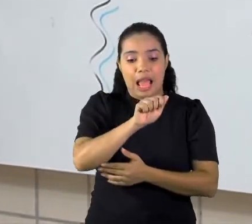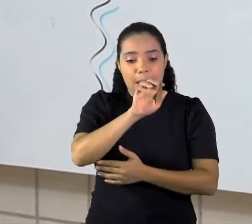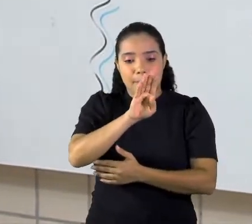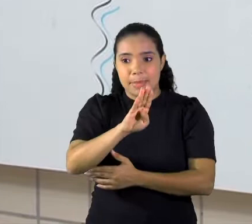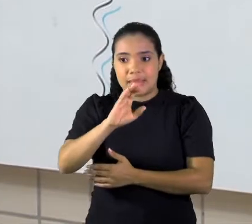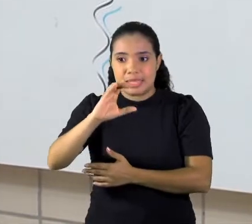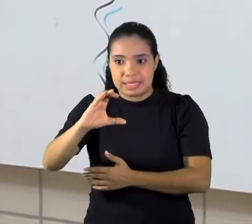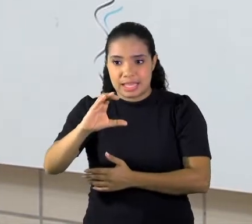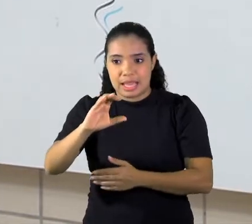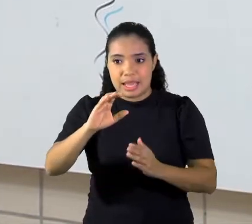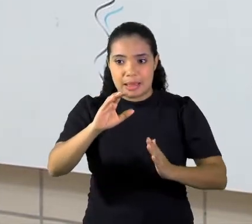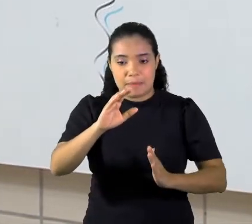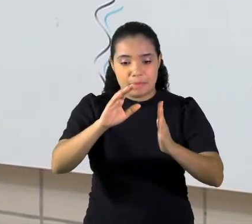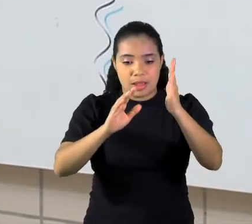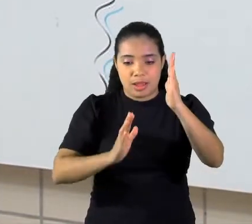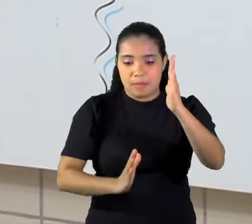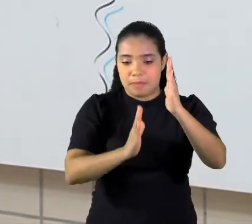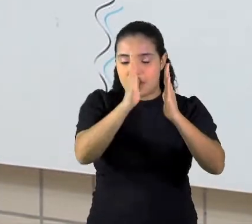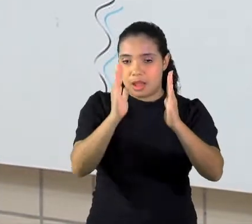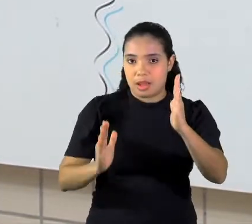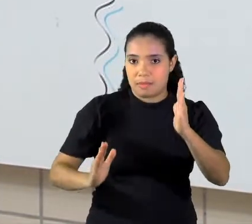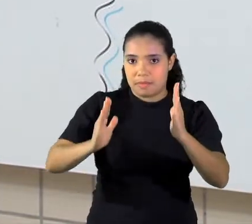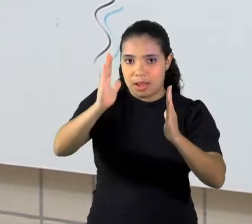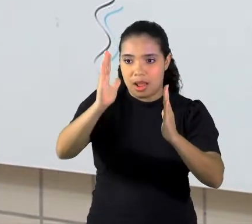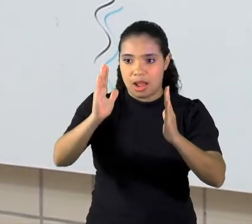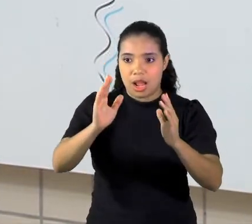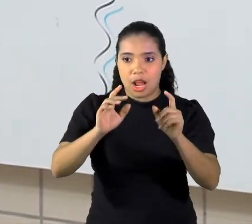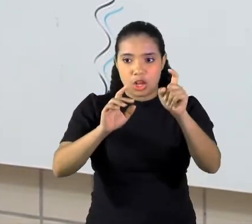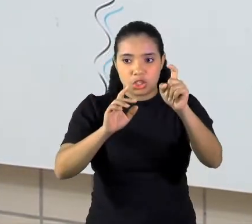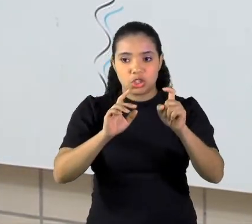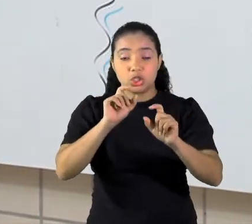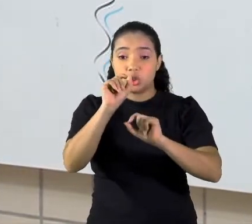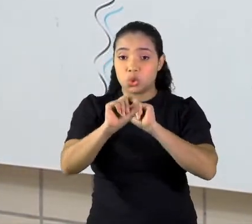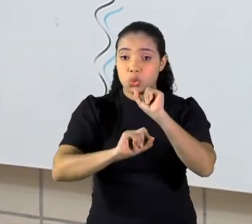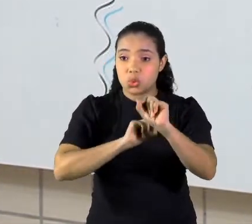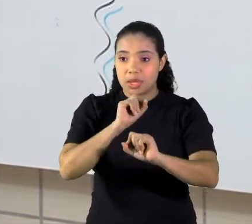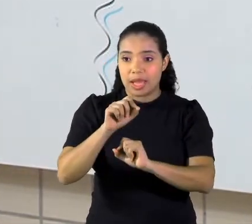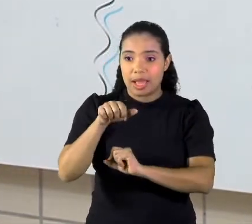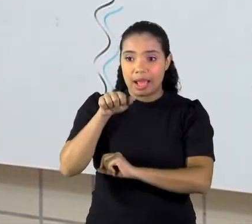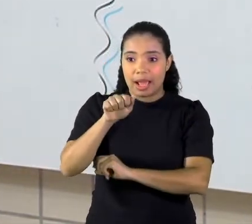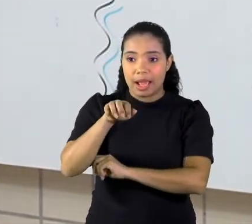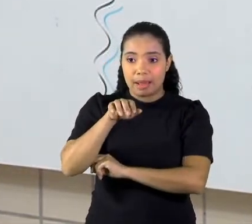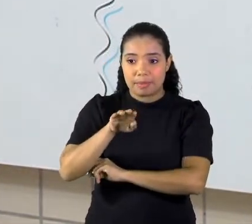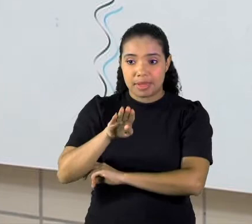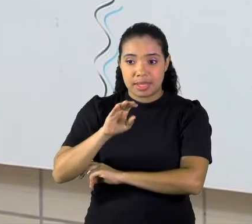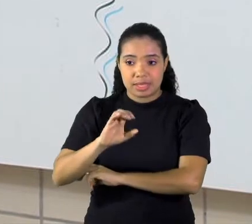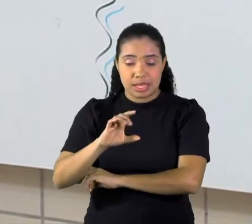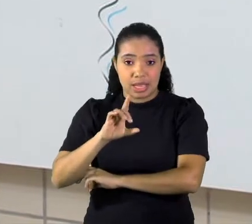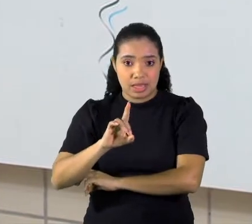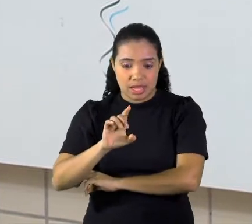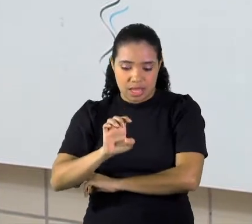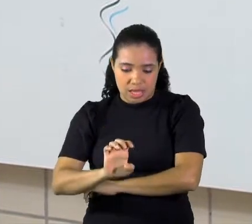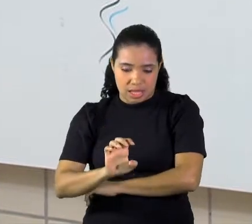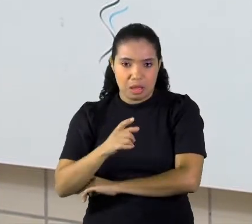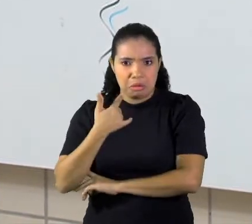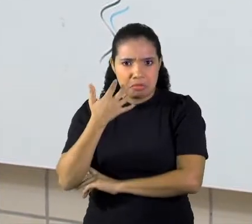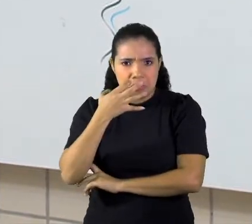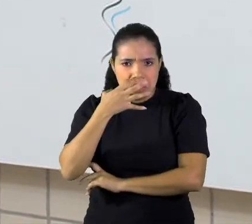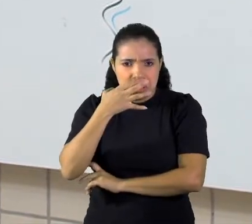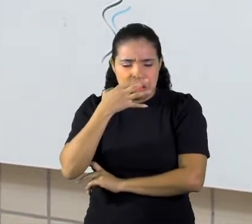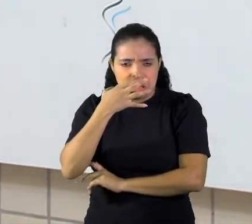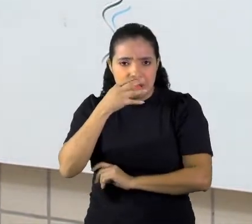paralelas, o valor de x é, e eu tenho as alternativas. Bom, primeira coisa que eu devo observar,